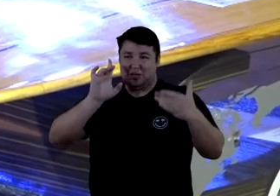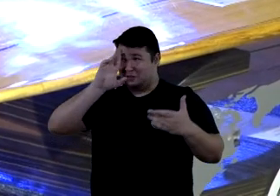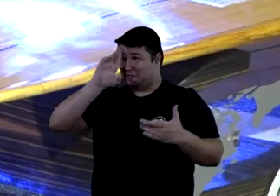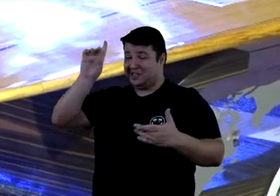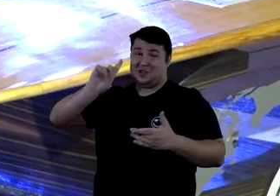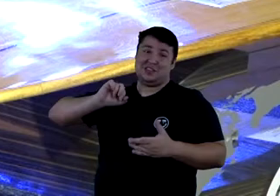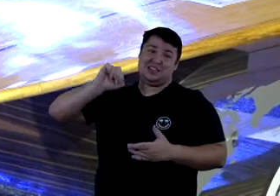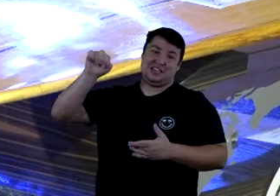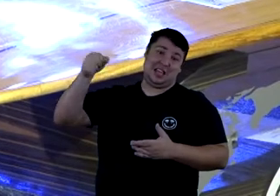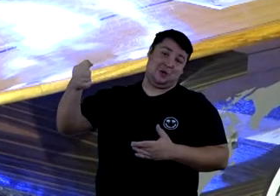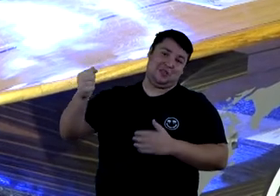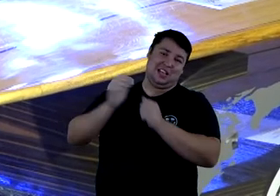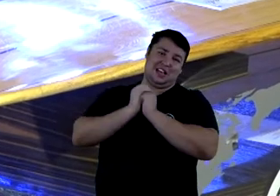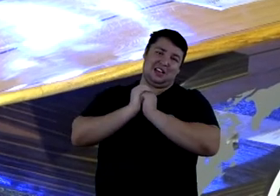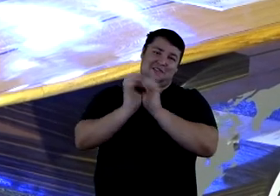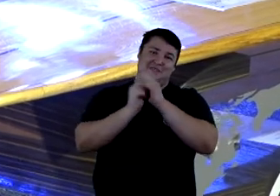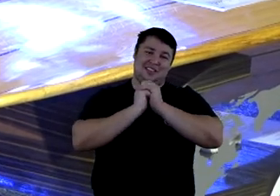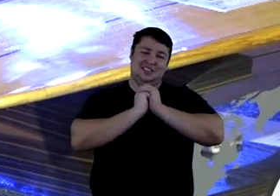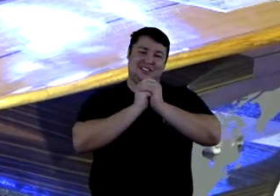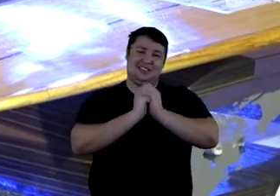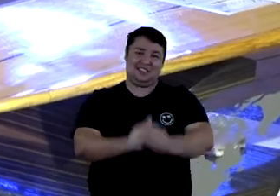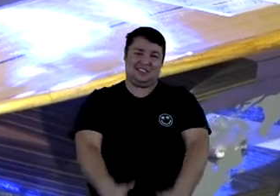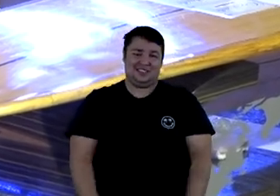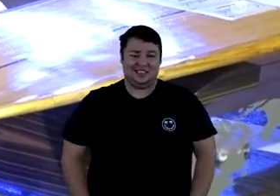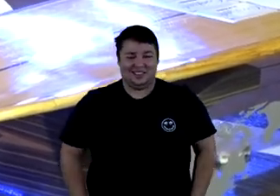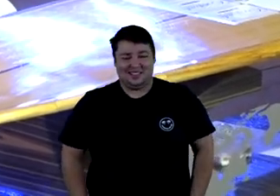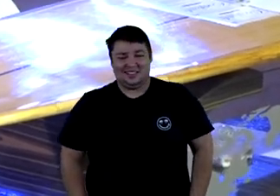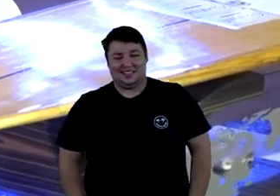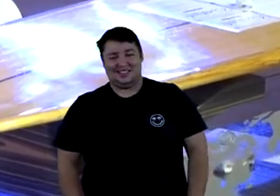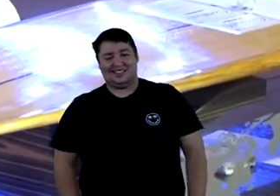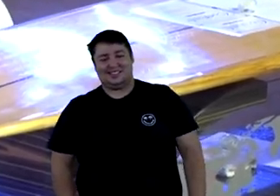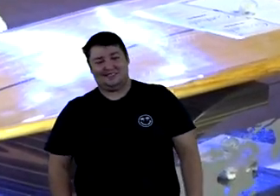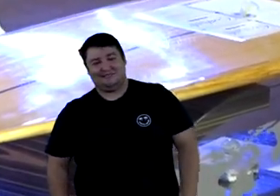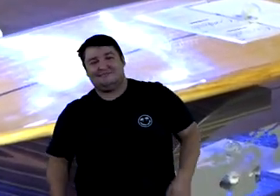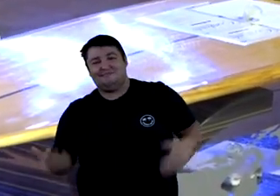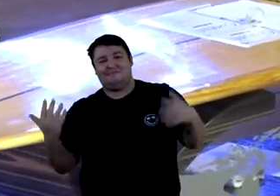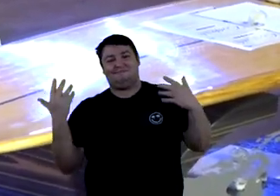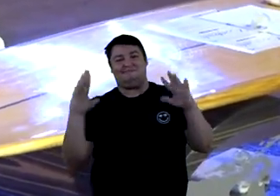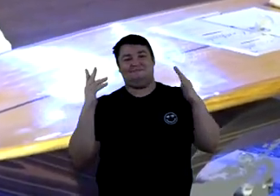Senhor. Amém e amém.